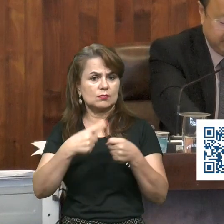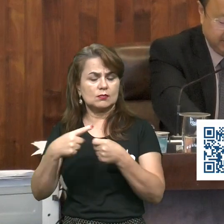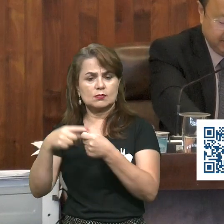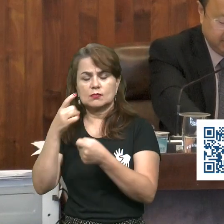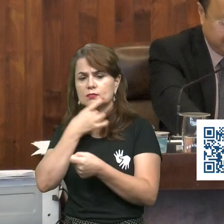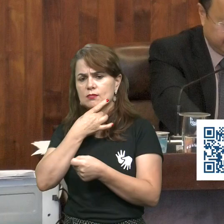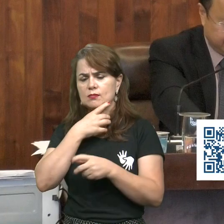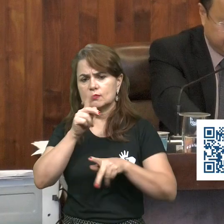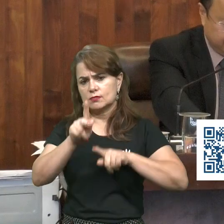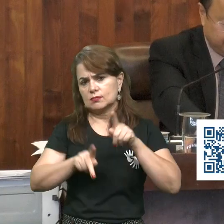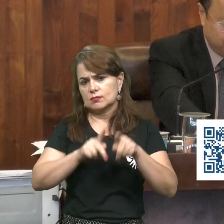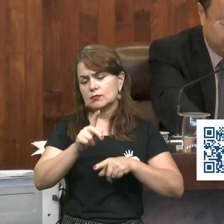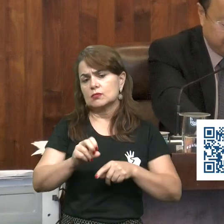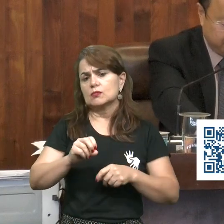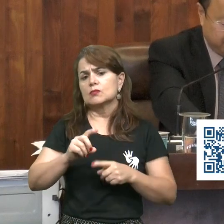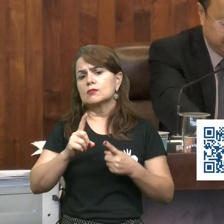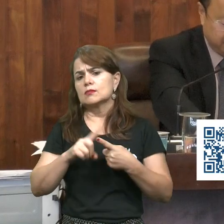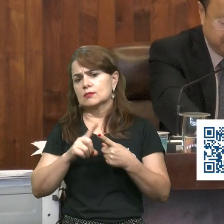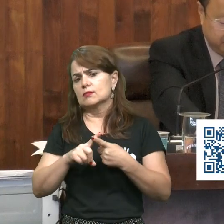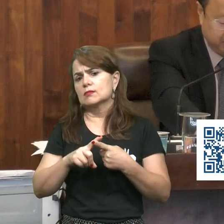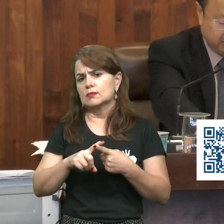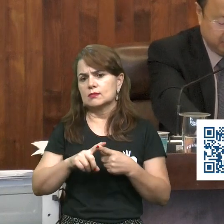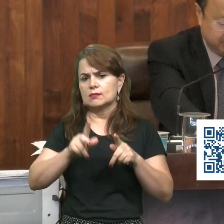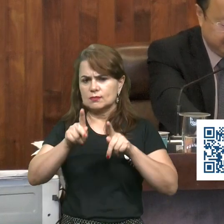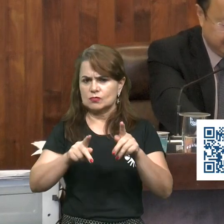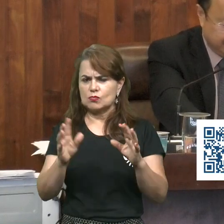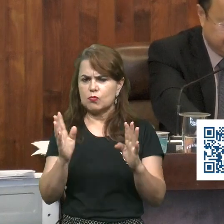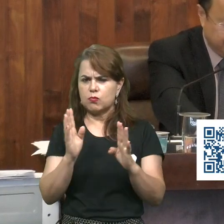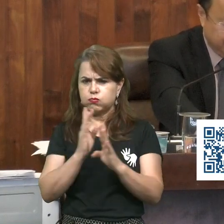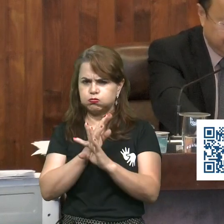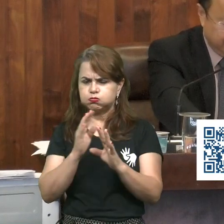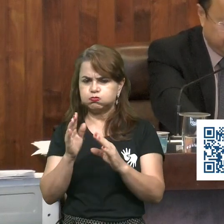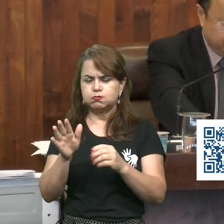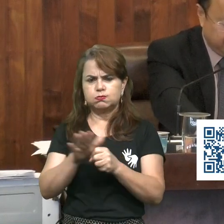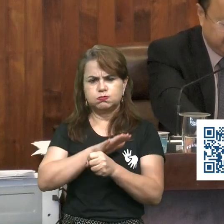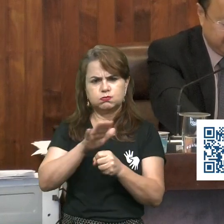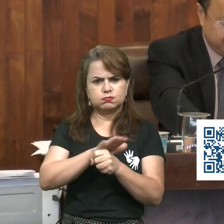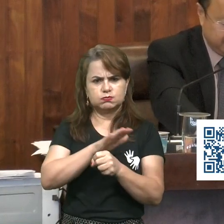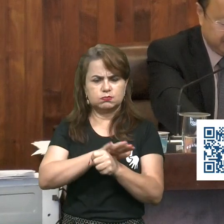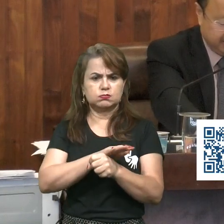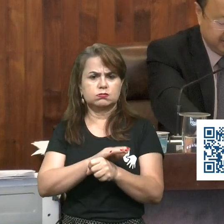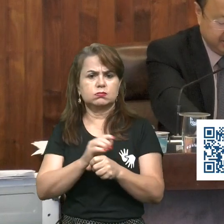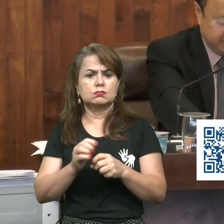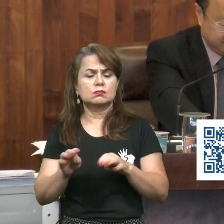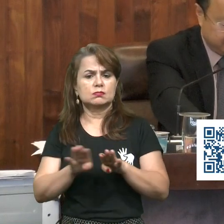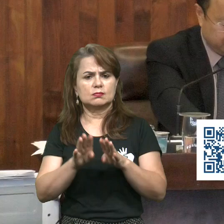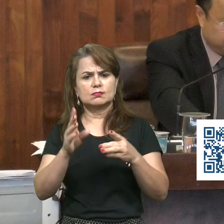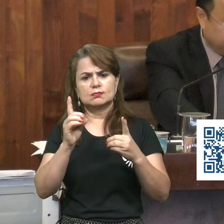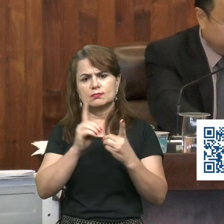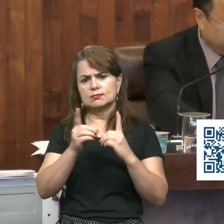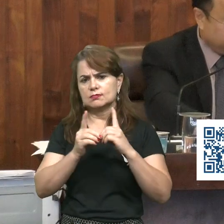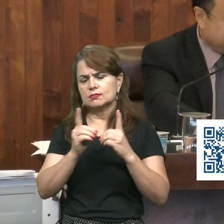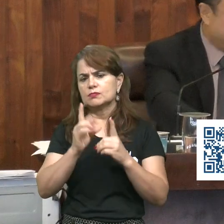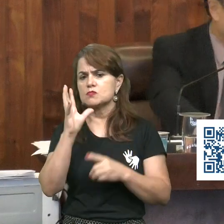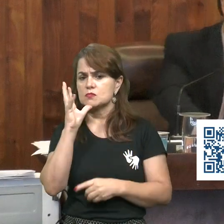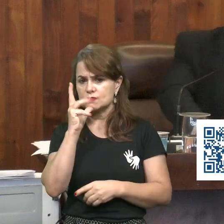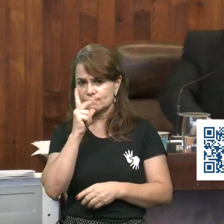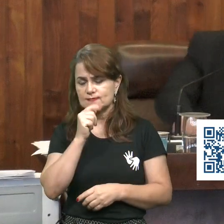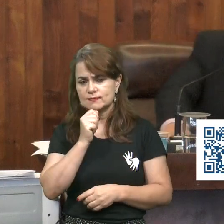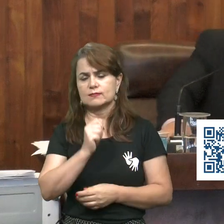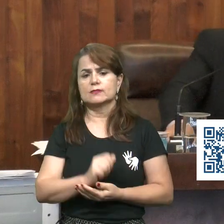vista que o excesso de lotação está preocupando os moradores que buscam as unidades e demora do atendimento está trazendo transtornos para a